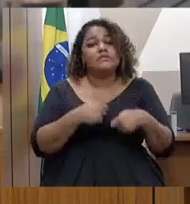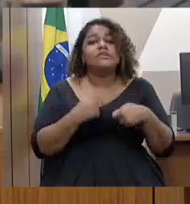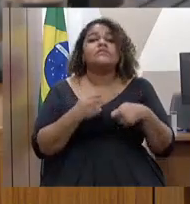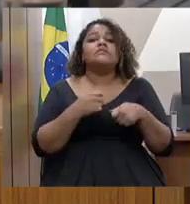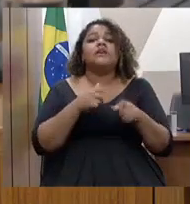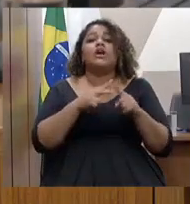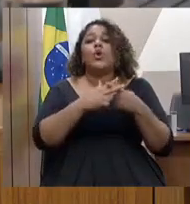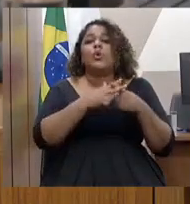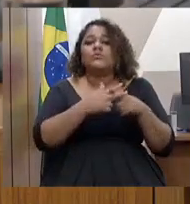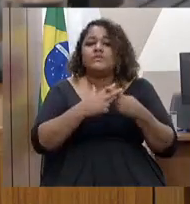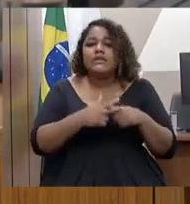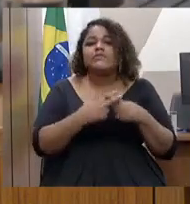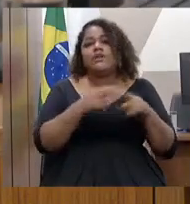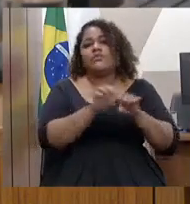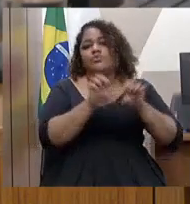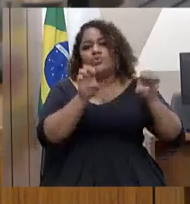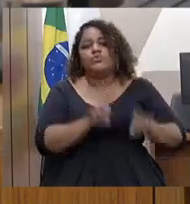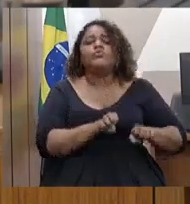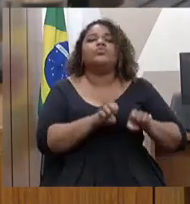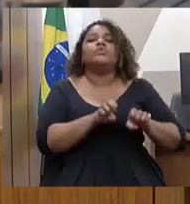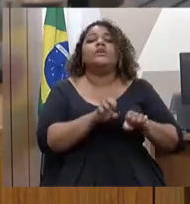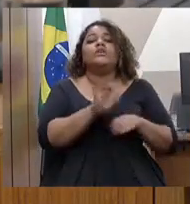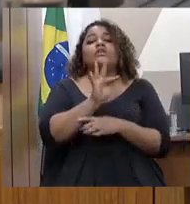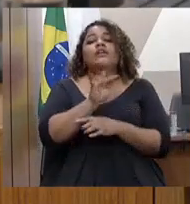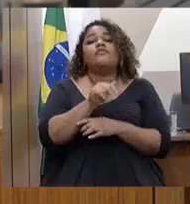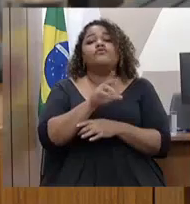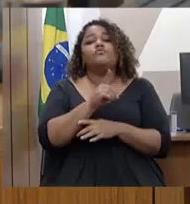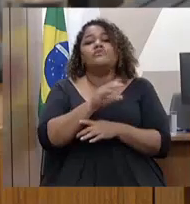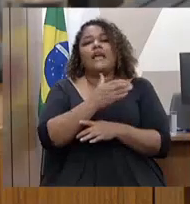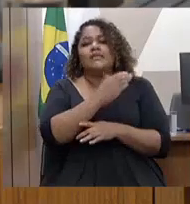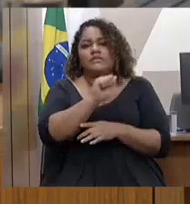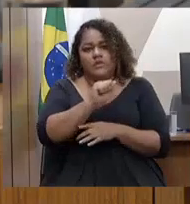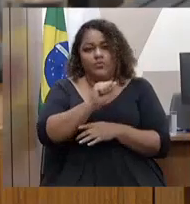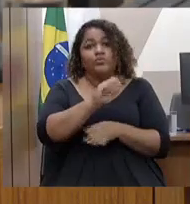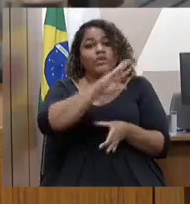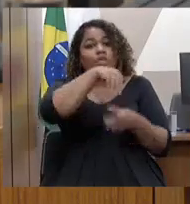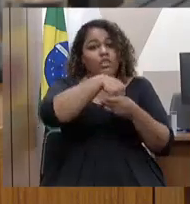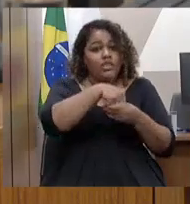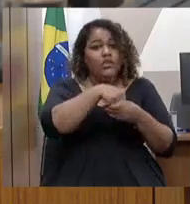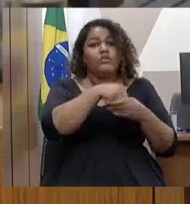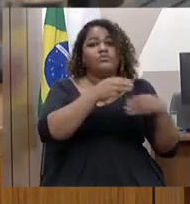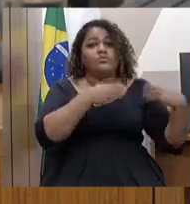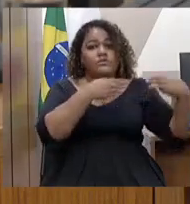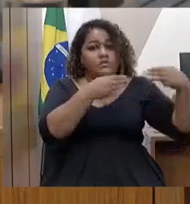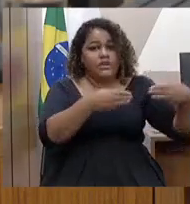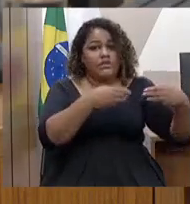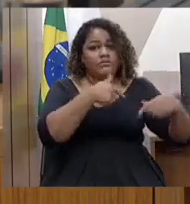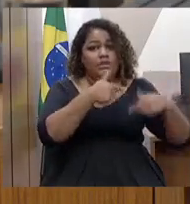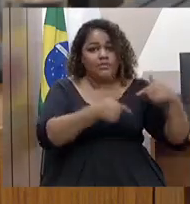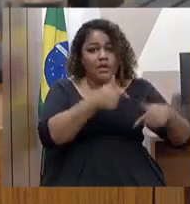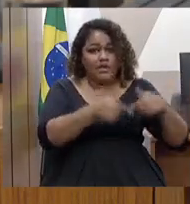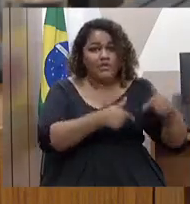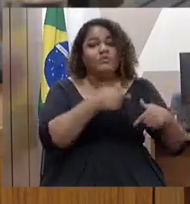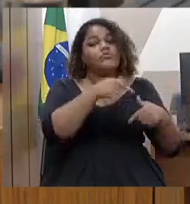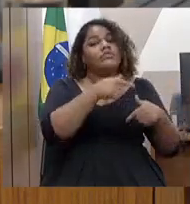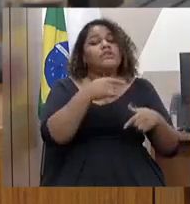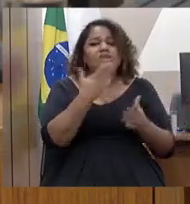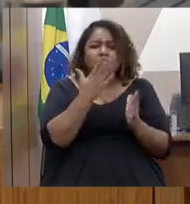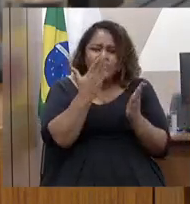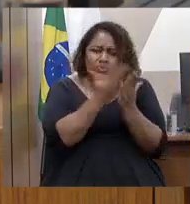do Ministério do Trabalho muito importante que tem estudos que tem trabalho que contribuiu com a